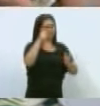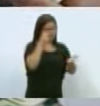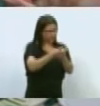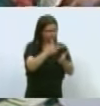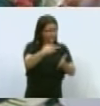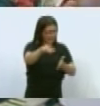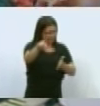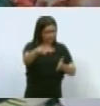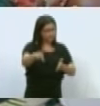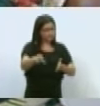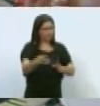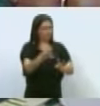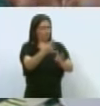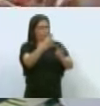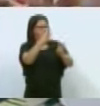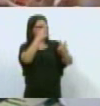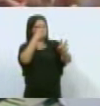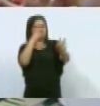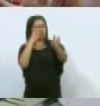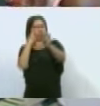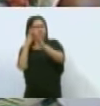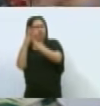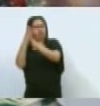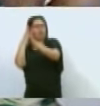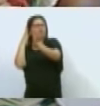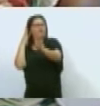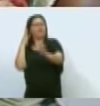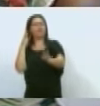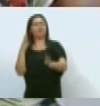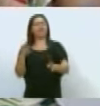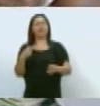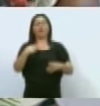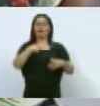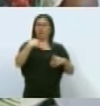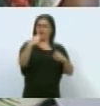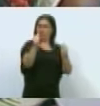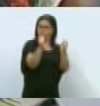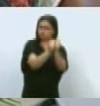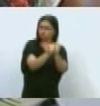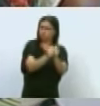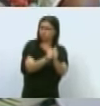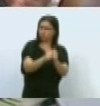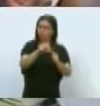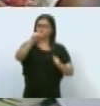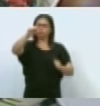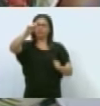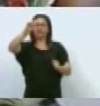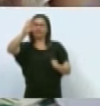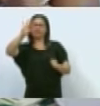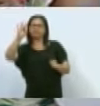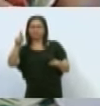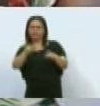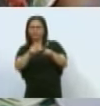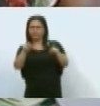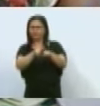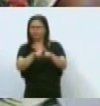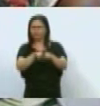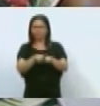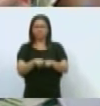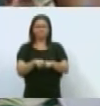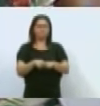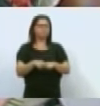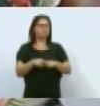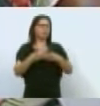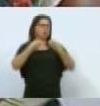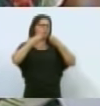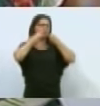lá e a fila estava enorme, viu? Então aproveita mesmo. Eu estarei por lá, todo mundo do SBT Interior também. Um pocket show da